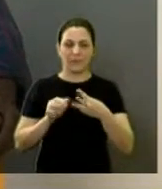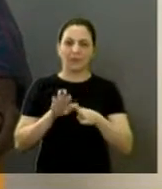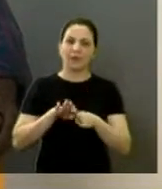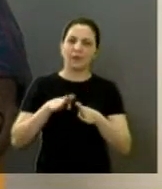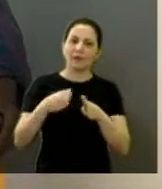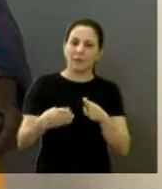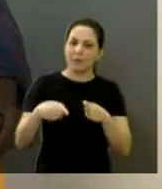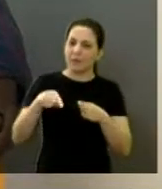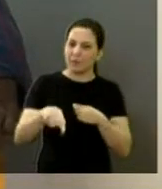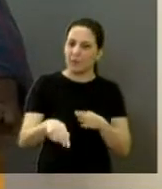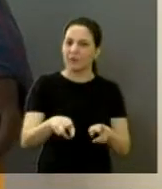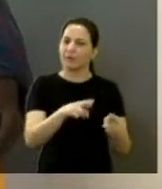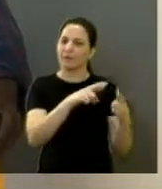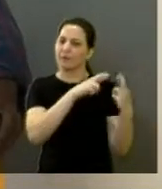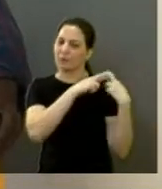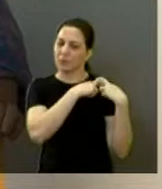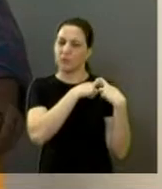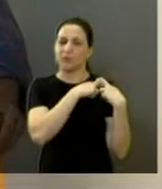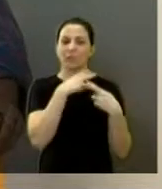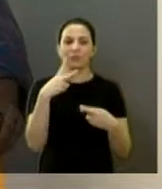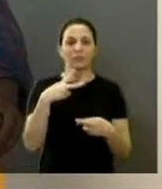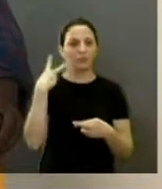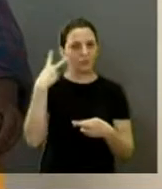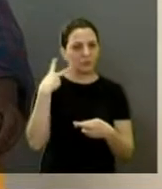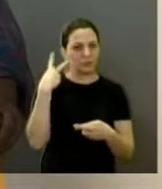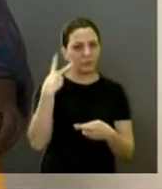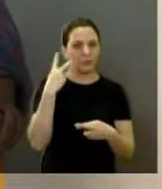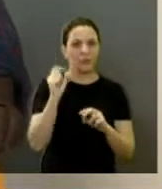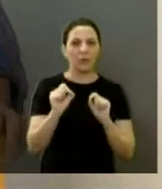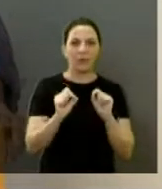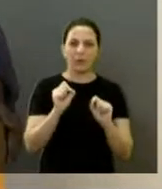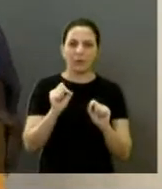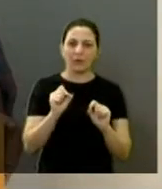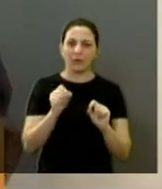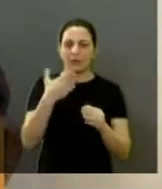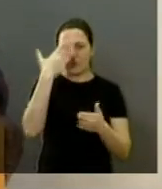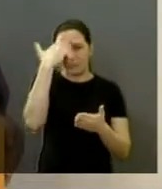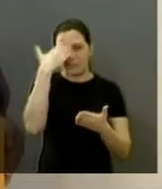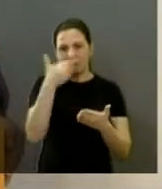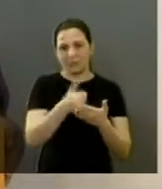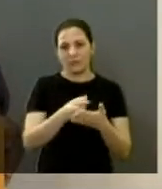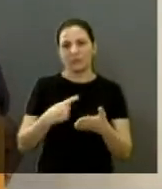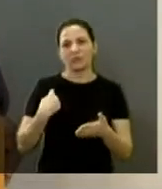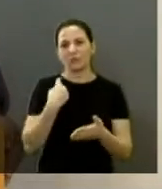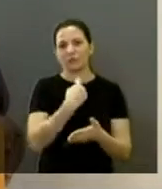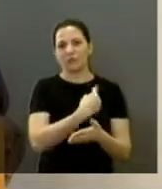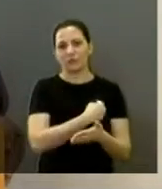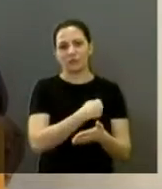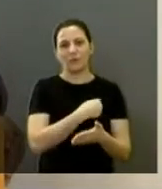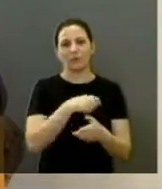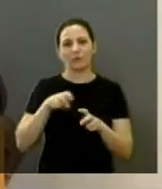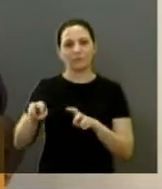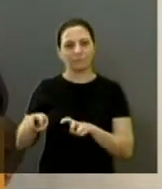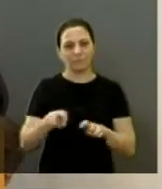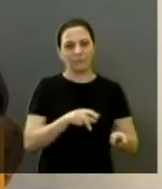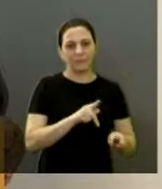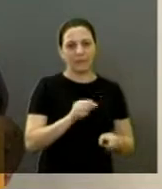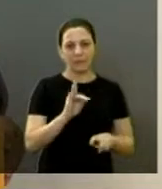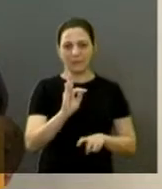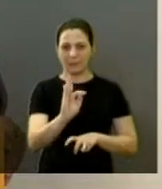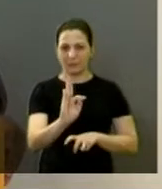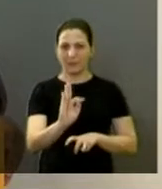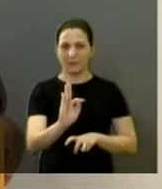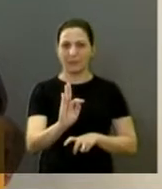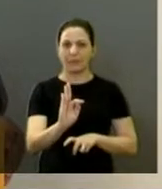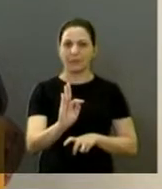temos a responsabilidade muito grande eu tenho certeza que nós principalmente ao falar da bancada do pt é considerado